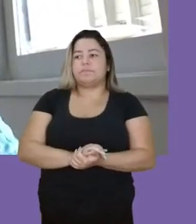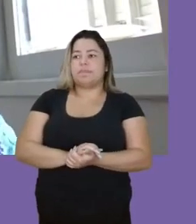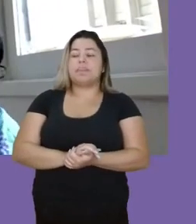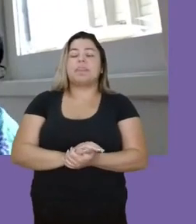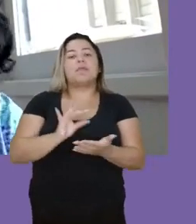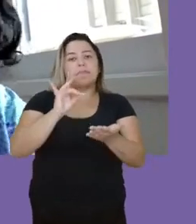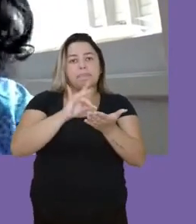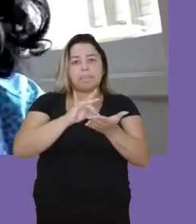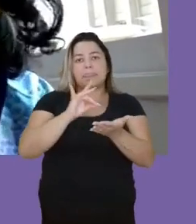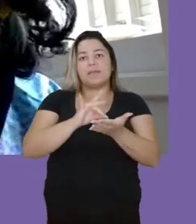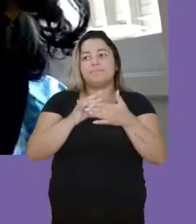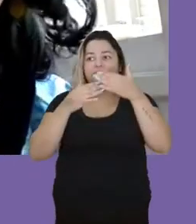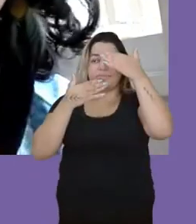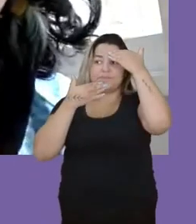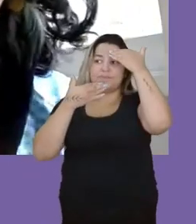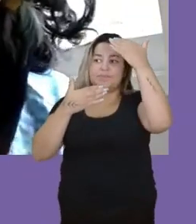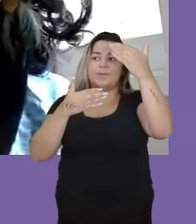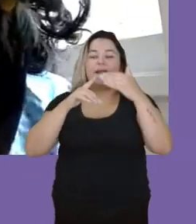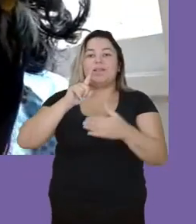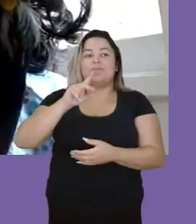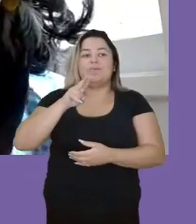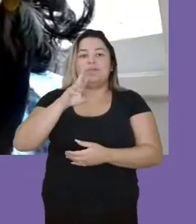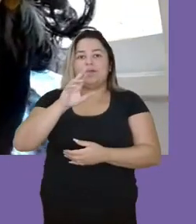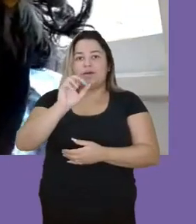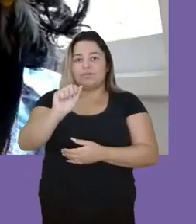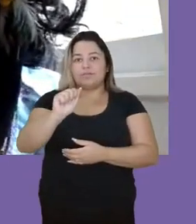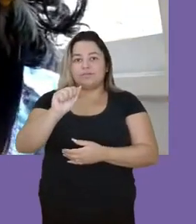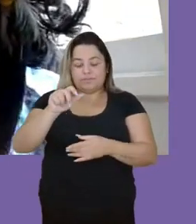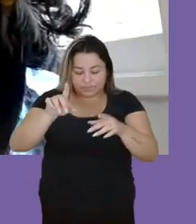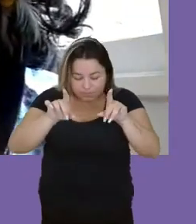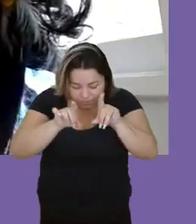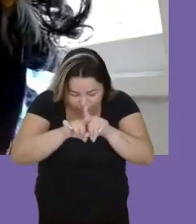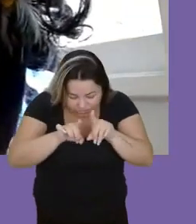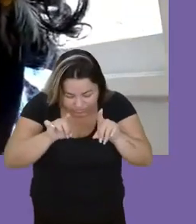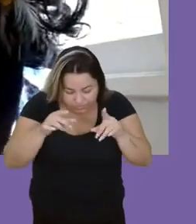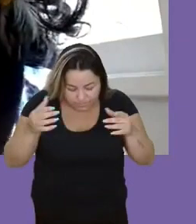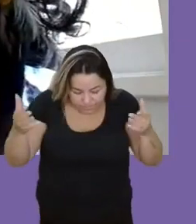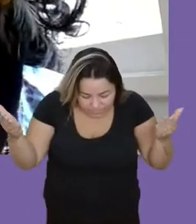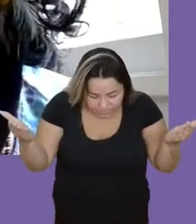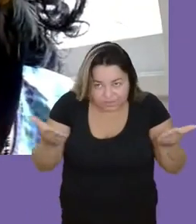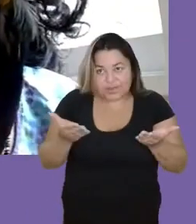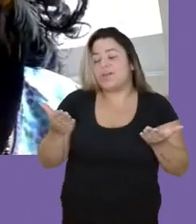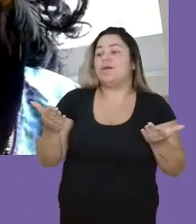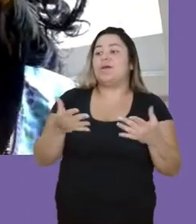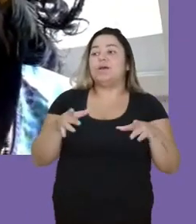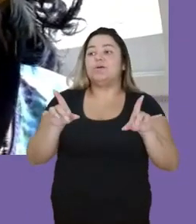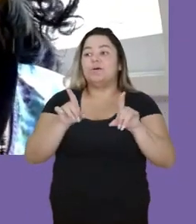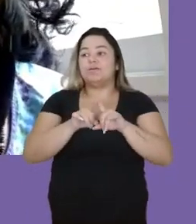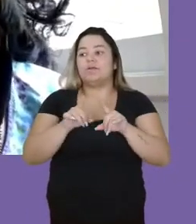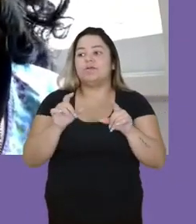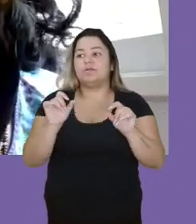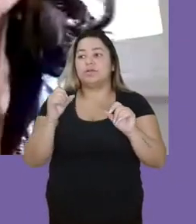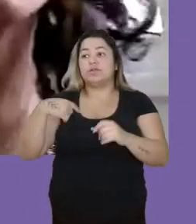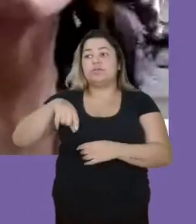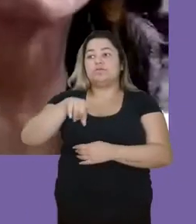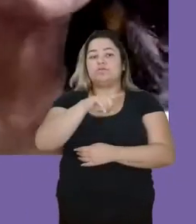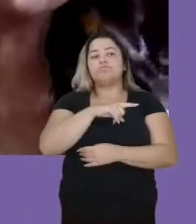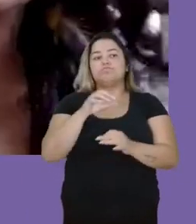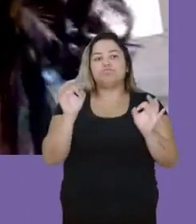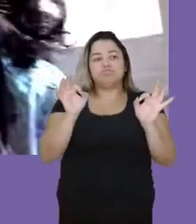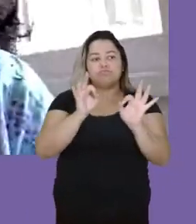Com certeza, muito obrigada, Laura. Eu queria ouvir um pouco a Wilma, então, agora. E aí a gente fecha com a